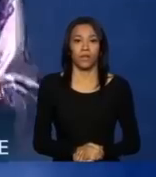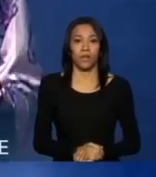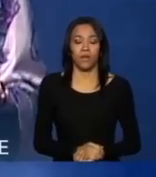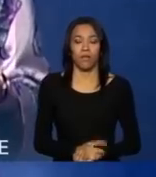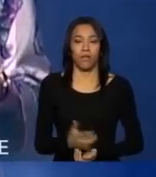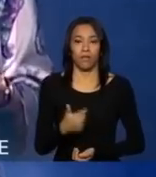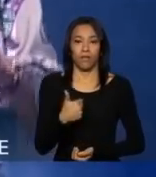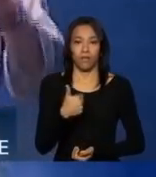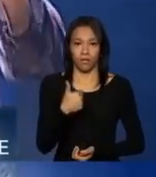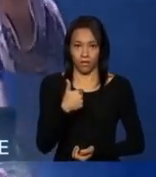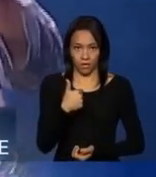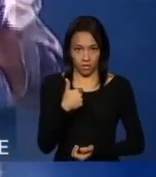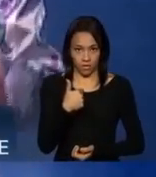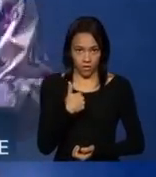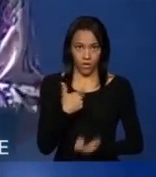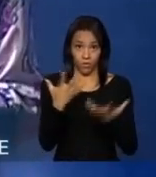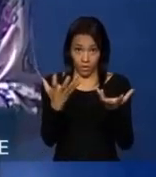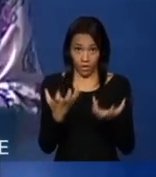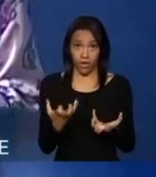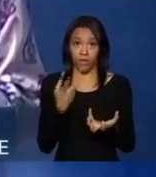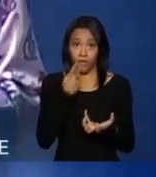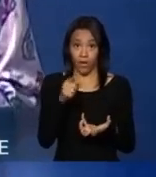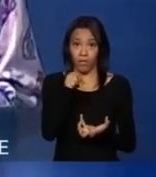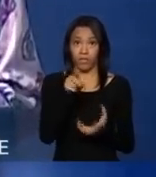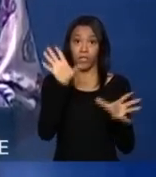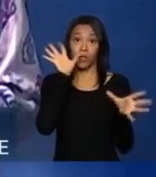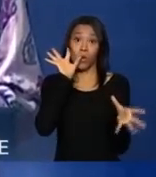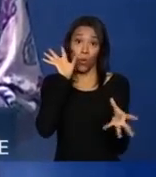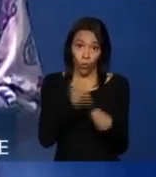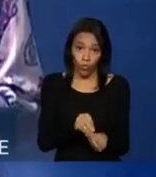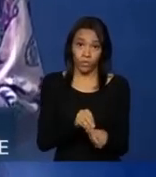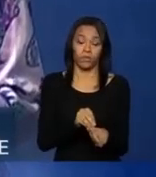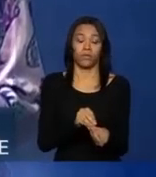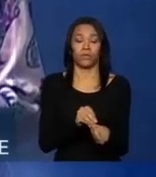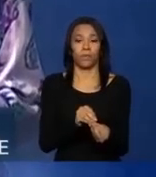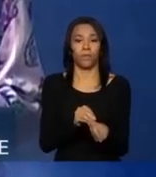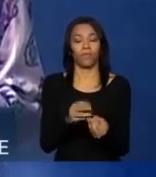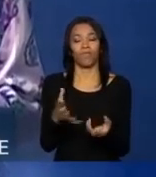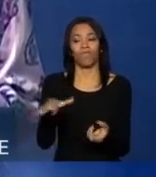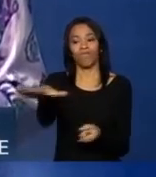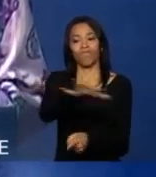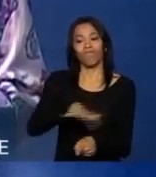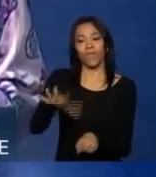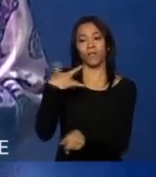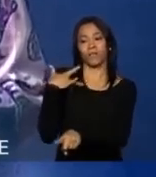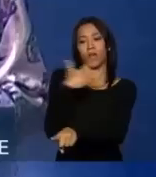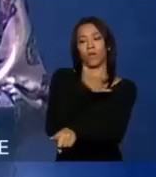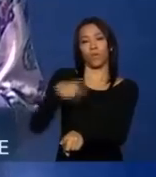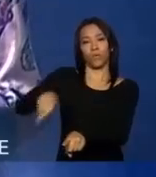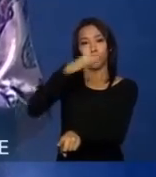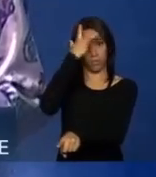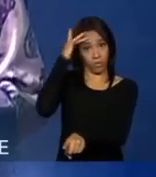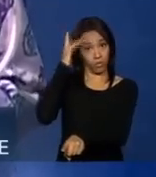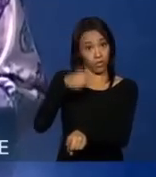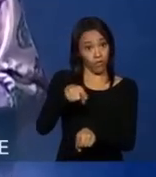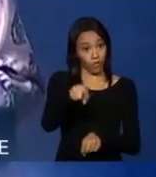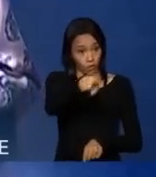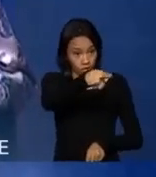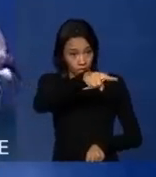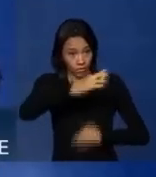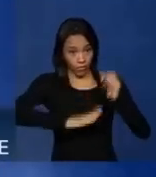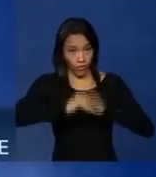quero dizer, concluindo, que além da saúde das pessoas, vocês também